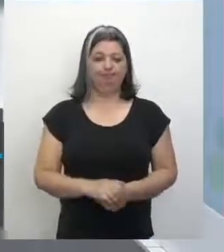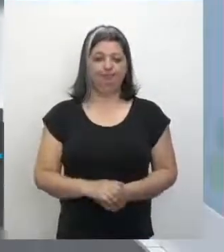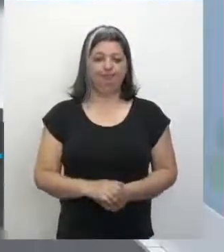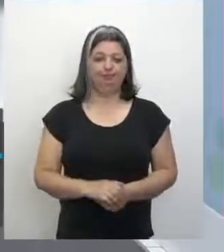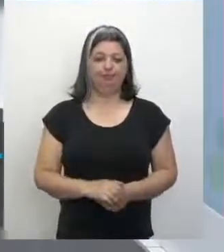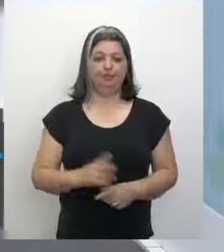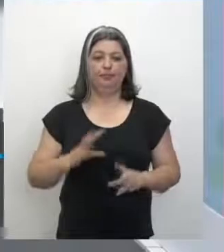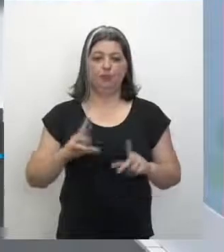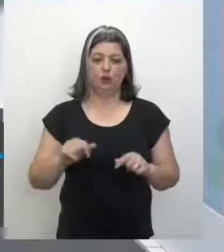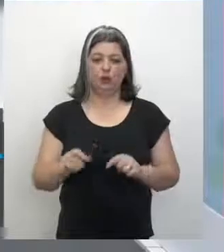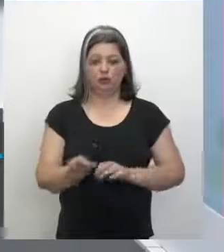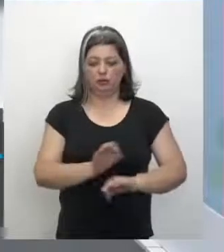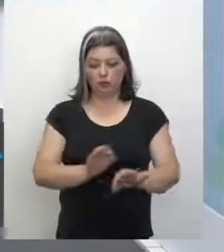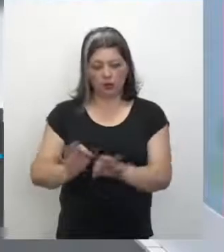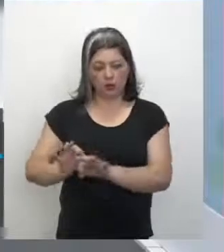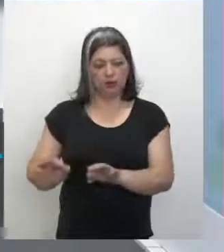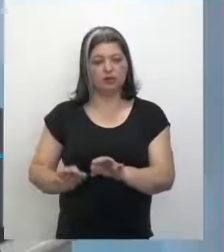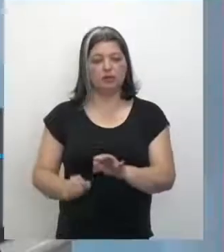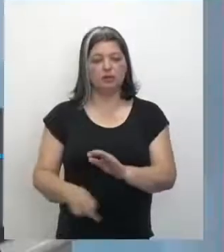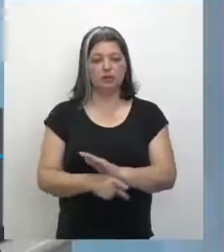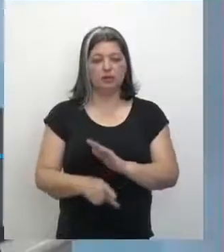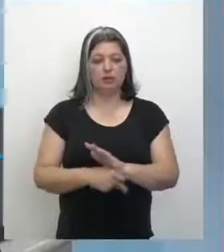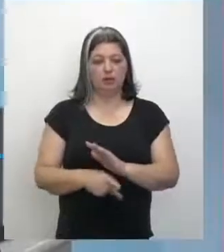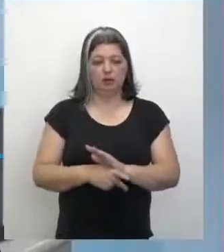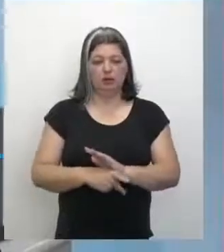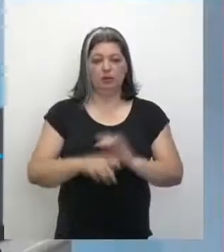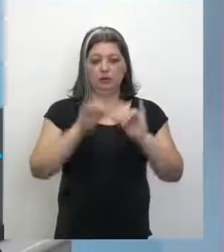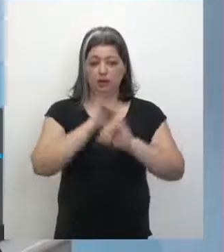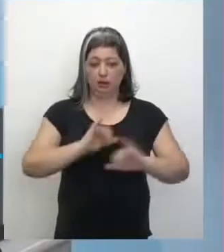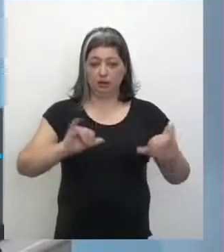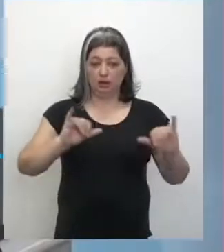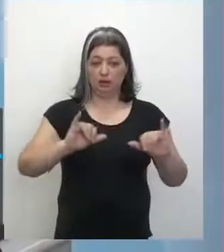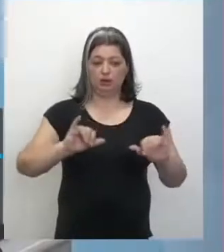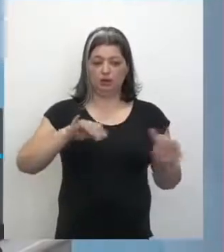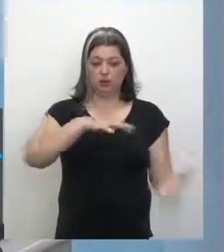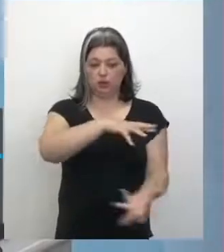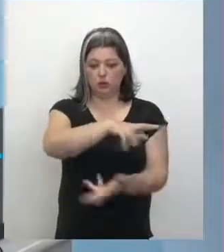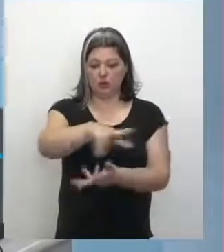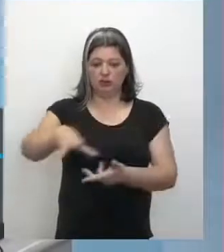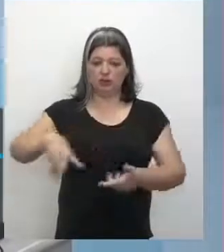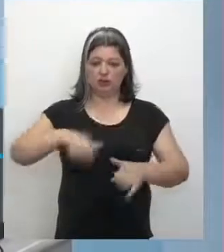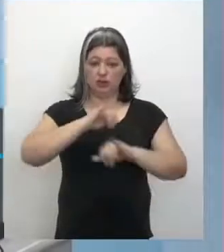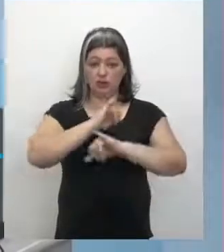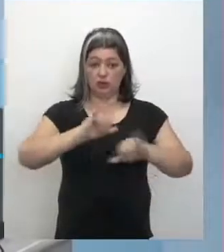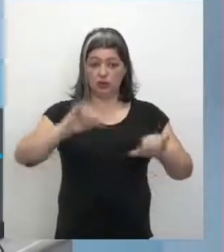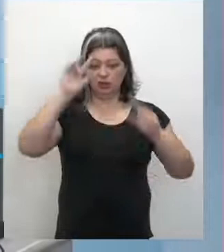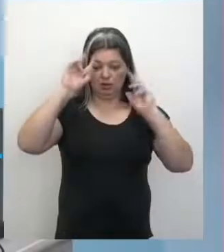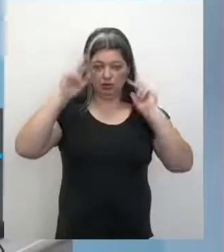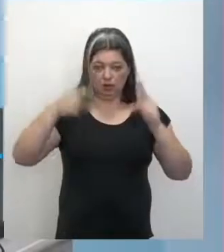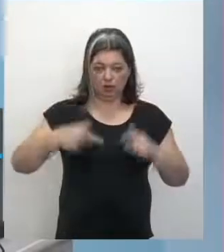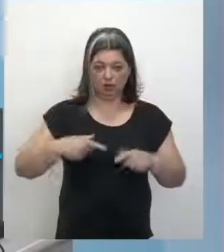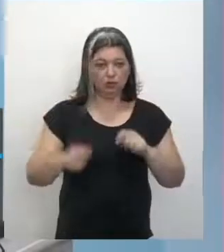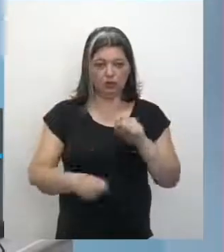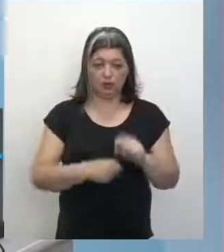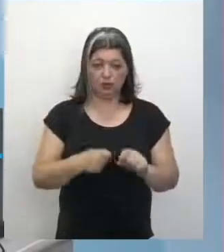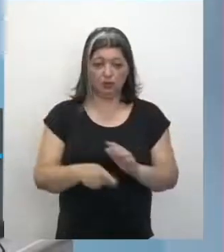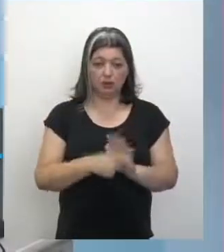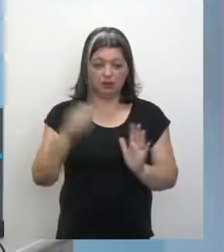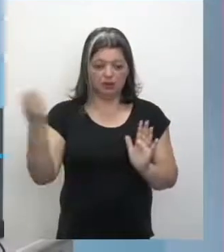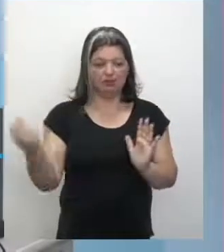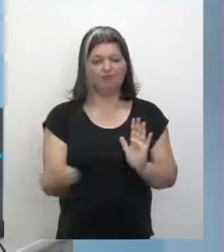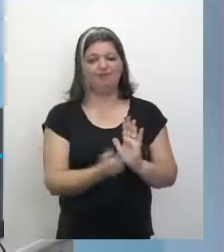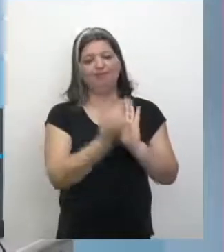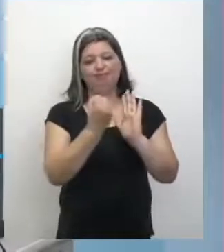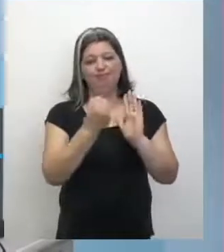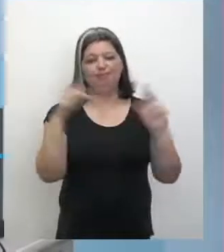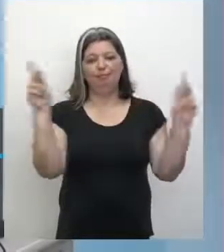da formulação da Declaração Universal dos Direitos Humanos selou um novo paradigma do que seria a tal da